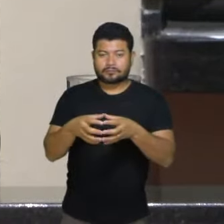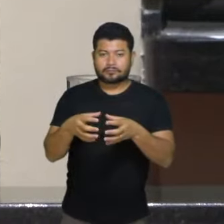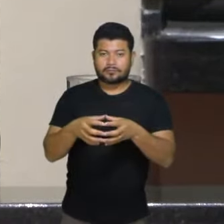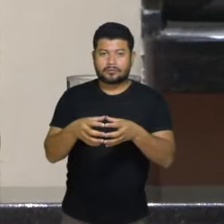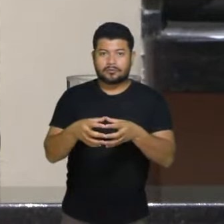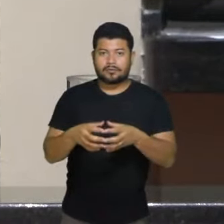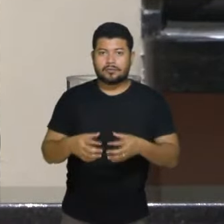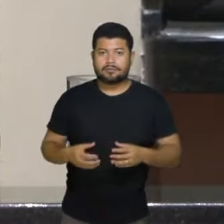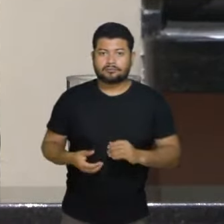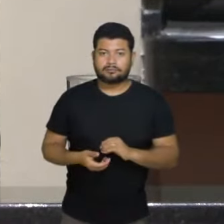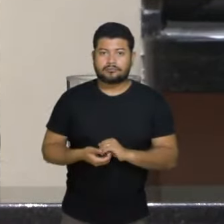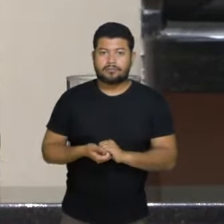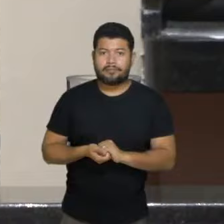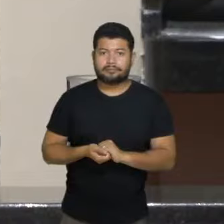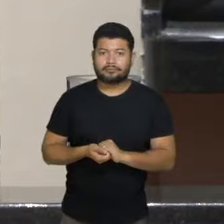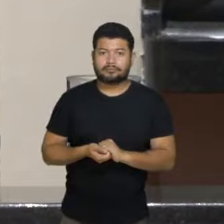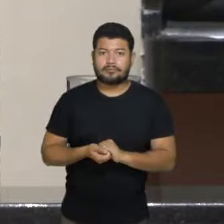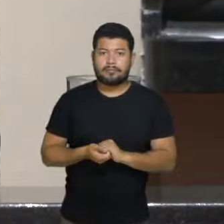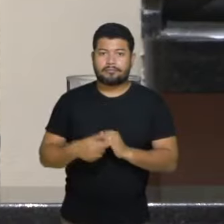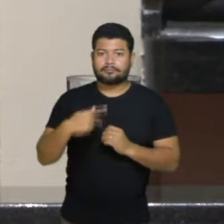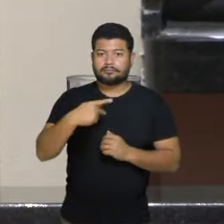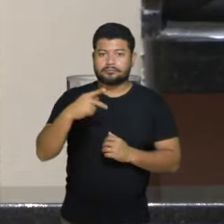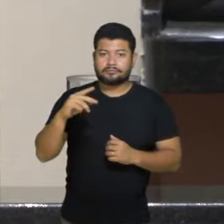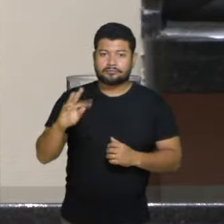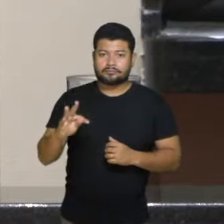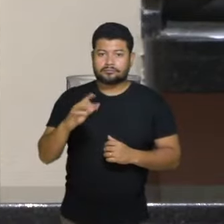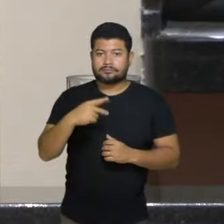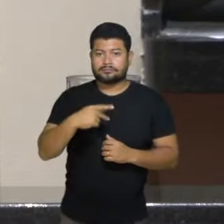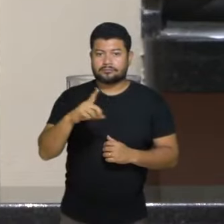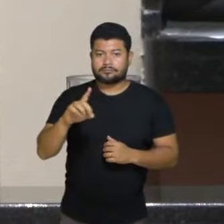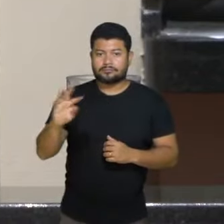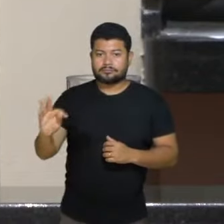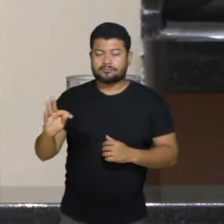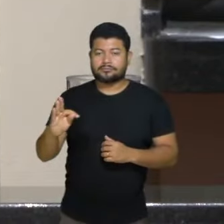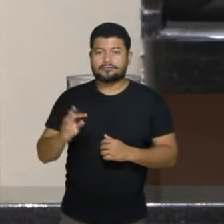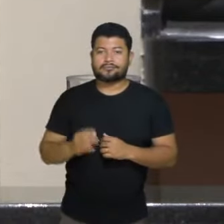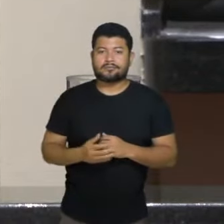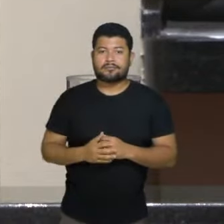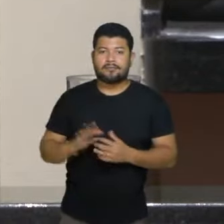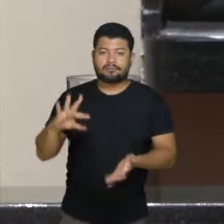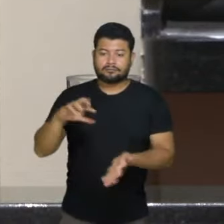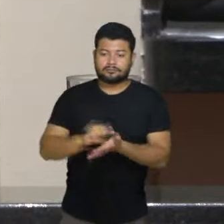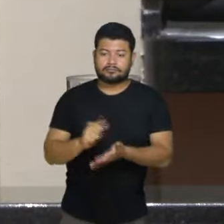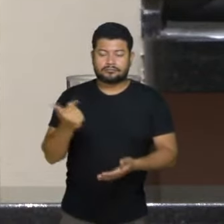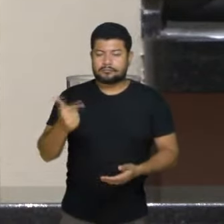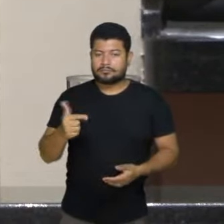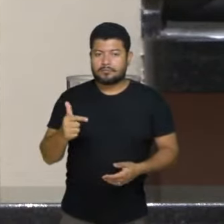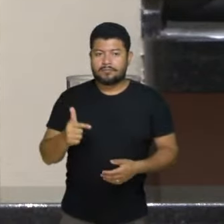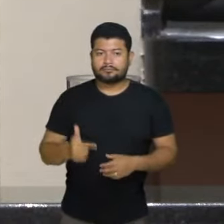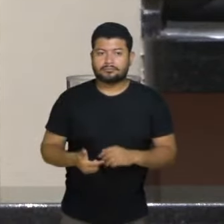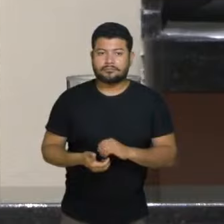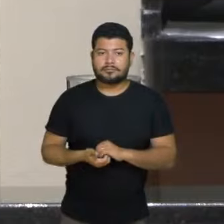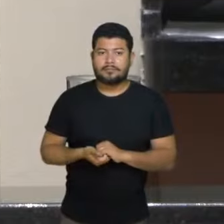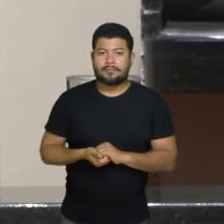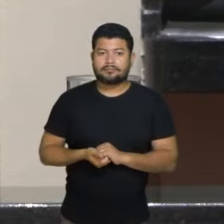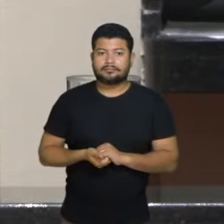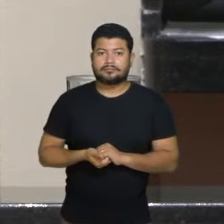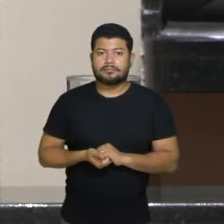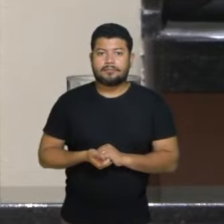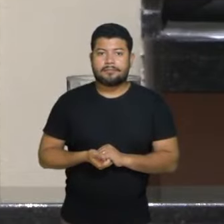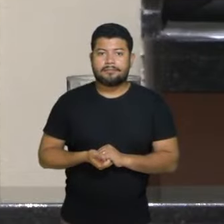Inclusão Social, Igualdade, PT e PDT. Da mesma forma, não temos ninguém para fazer a